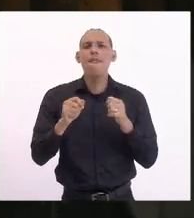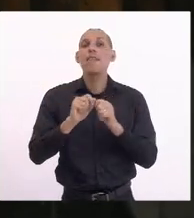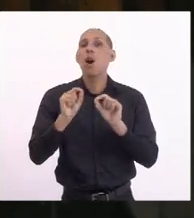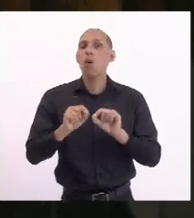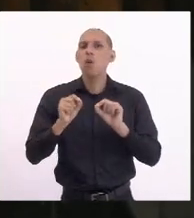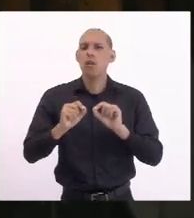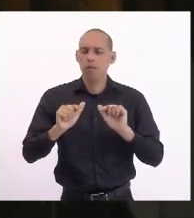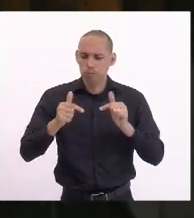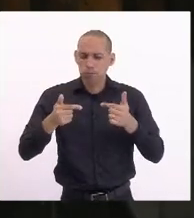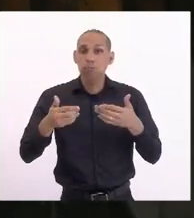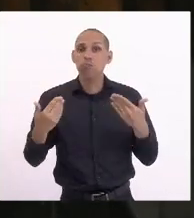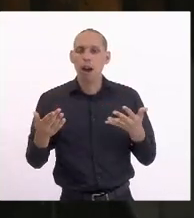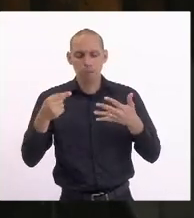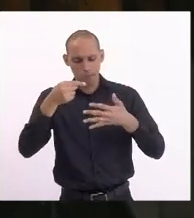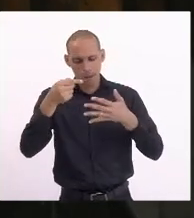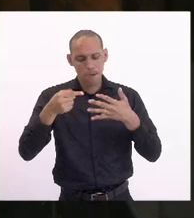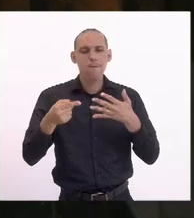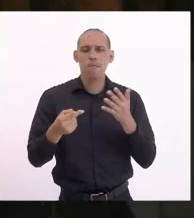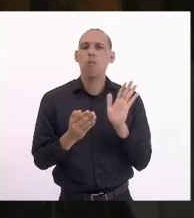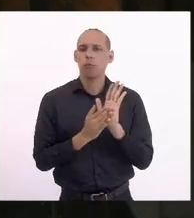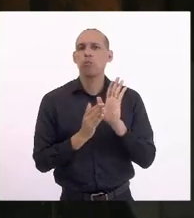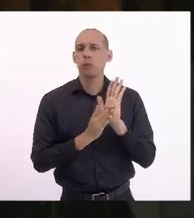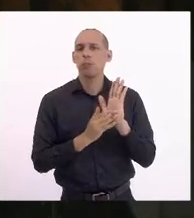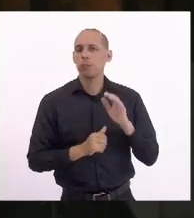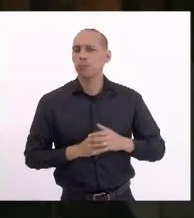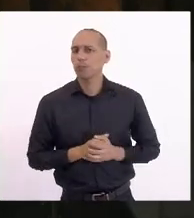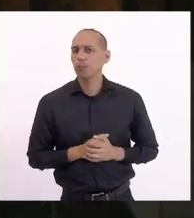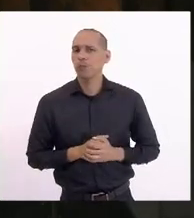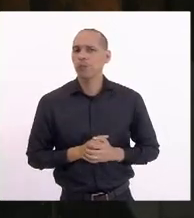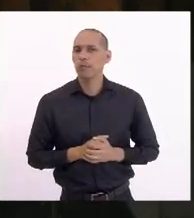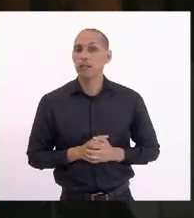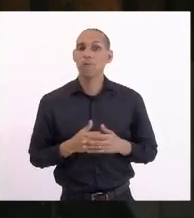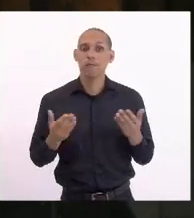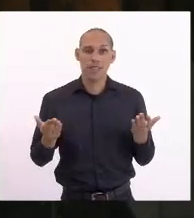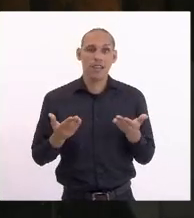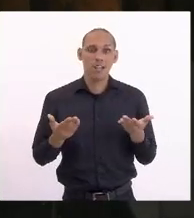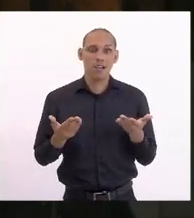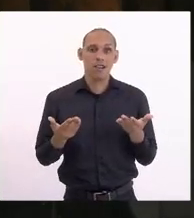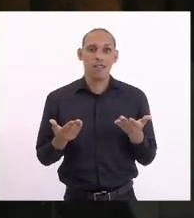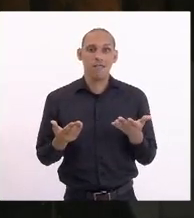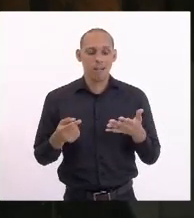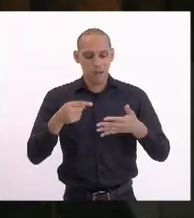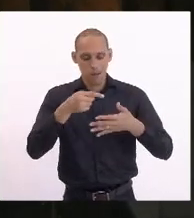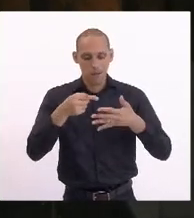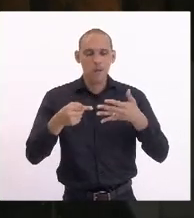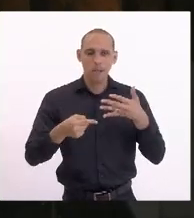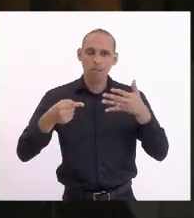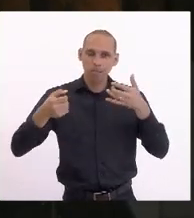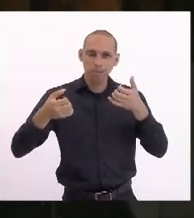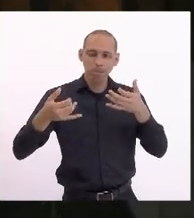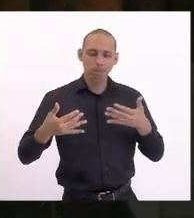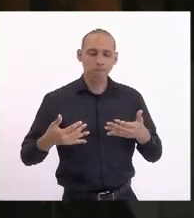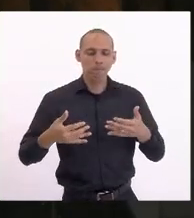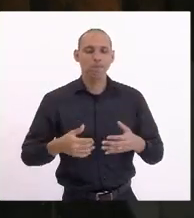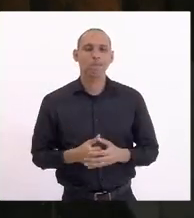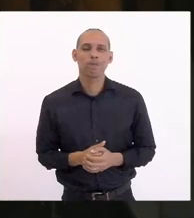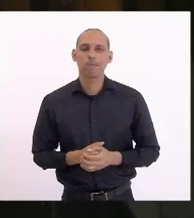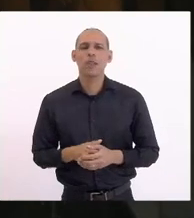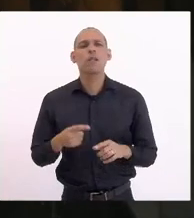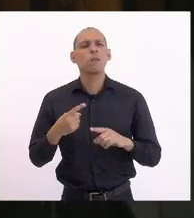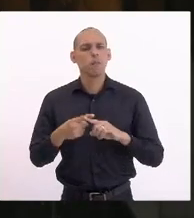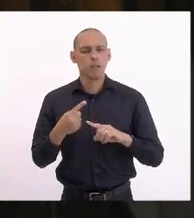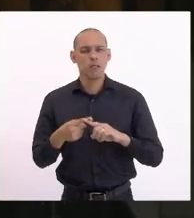E vou falar sobre elas logo a seguir. Porque,